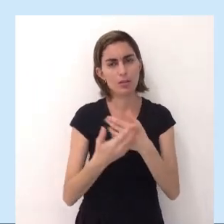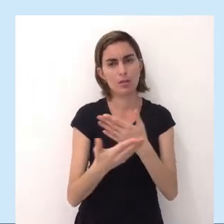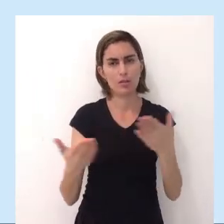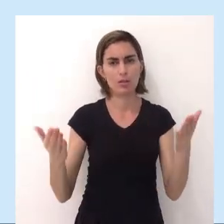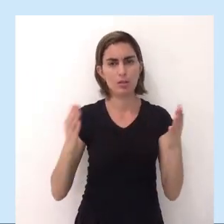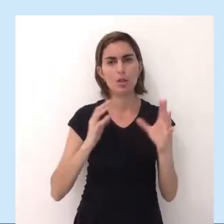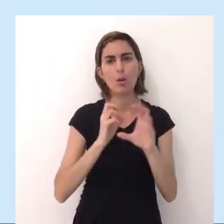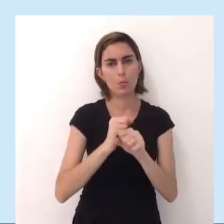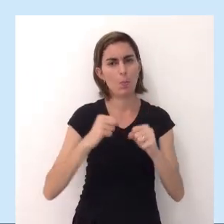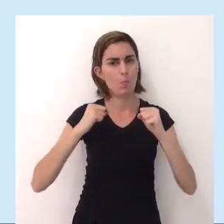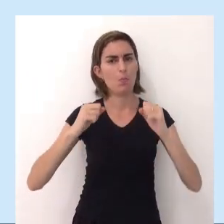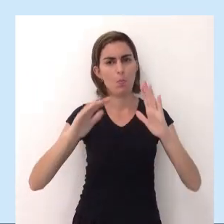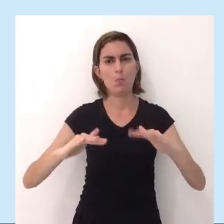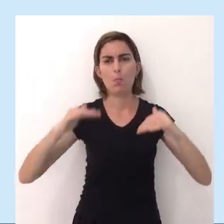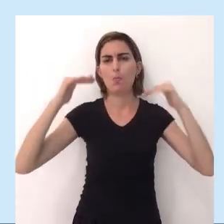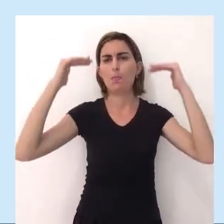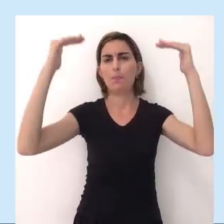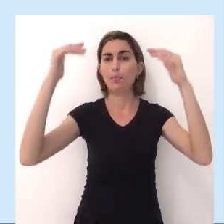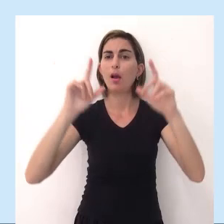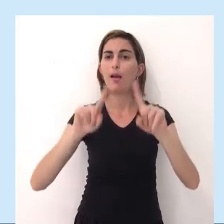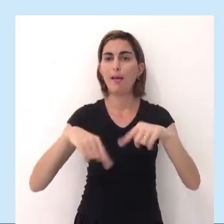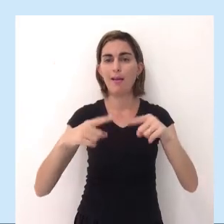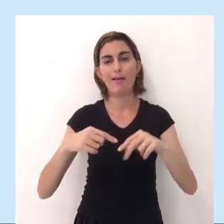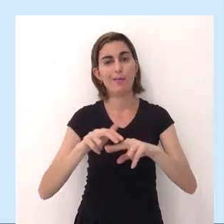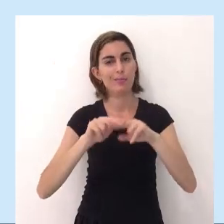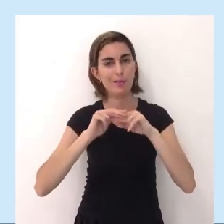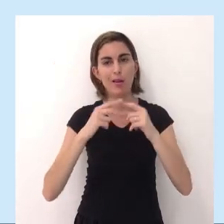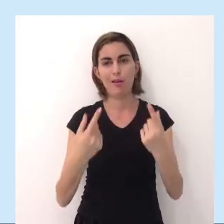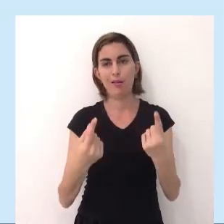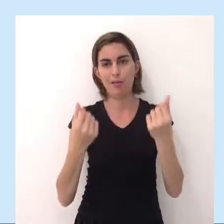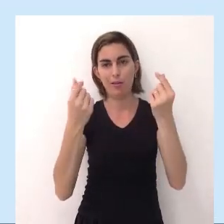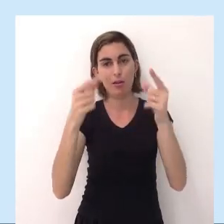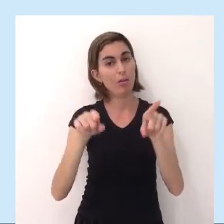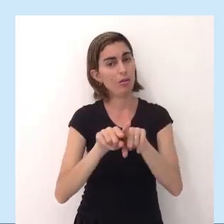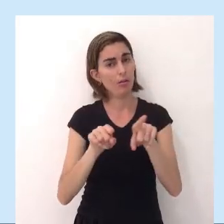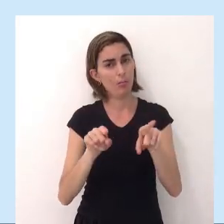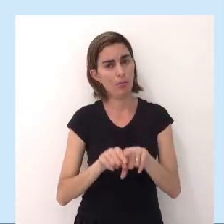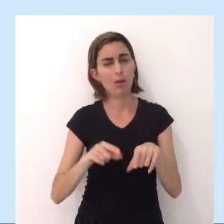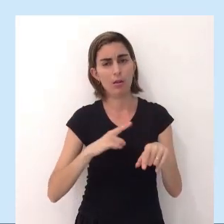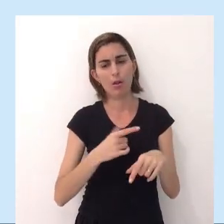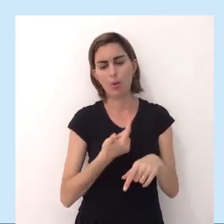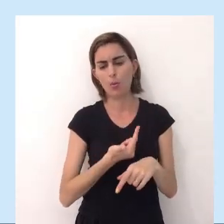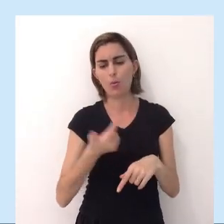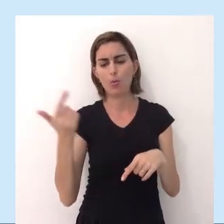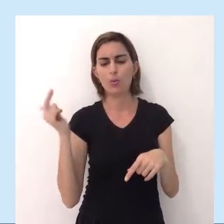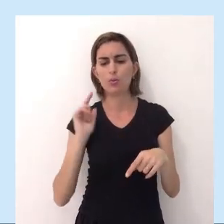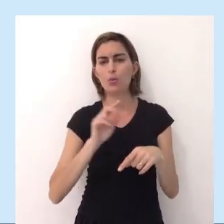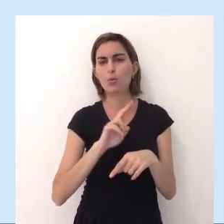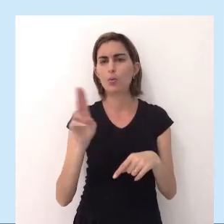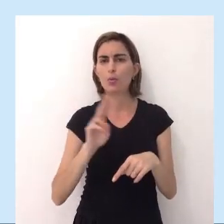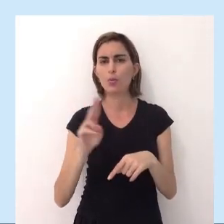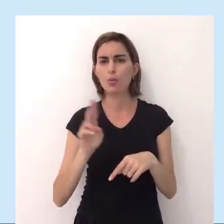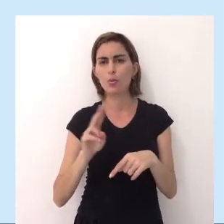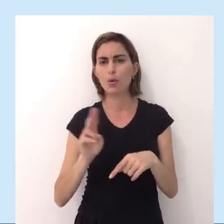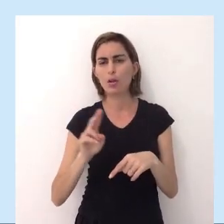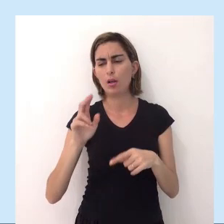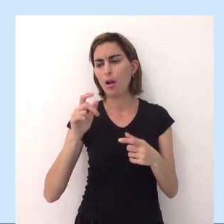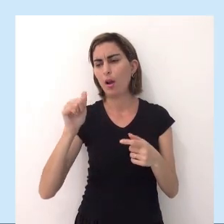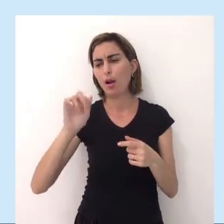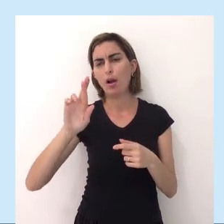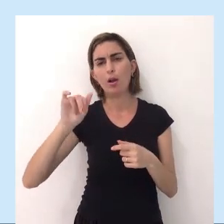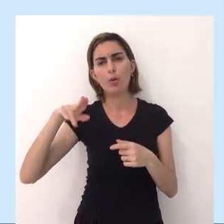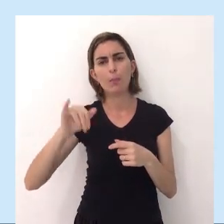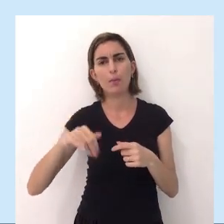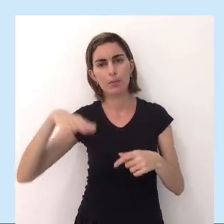ser uma superpotência, tá? Esse é o argumento econômico. Mas existe também, gente, um outro argumento chamado de